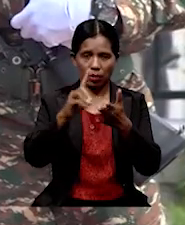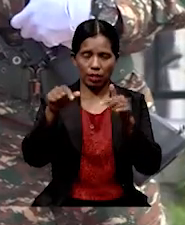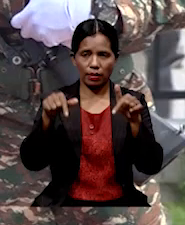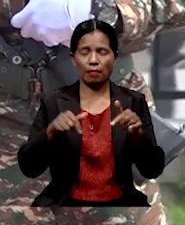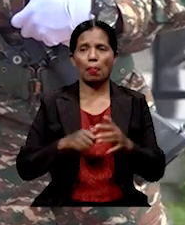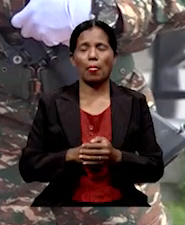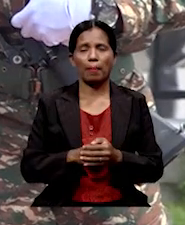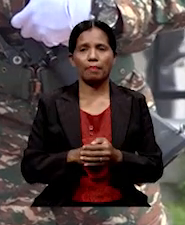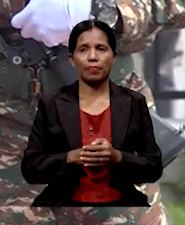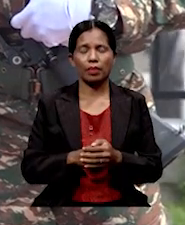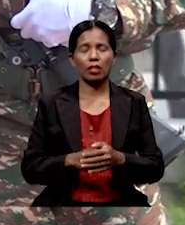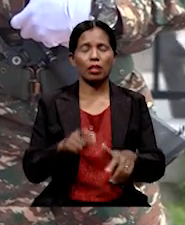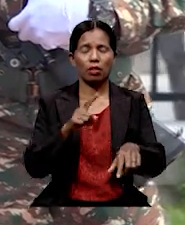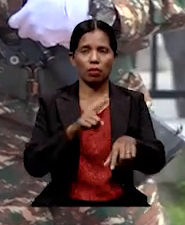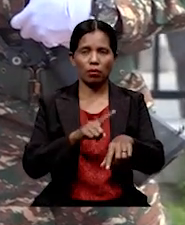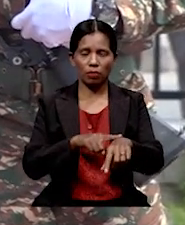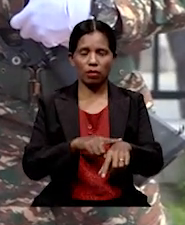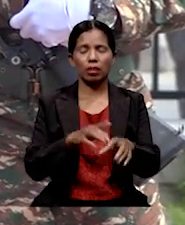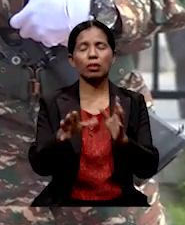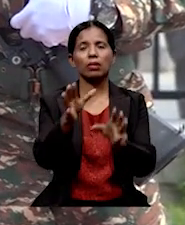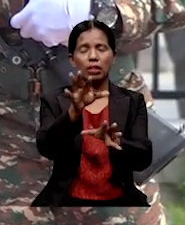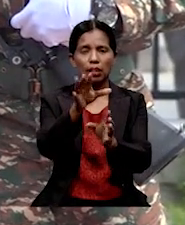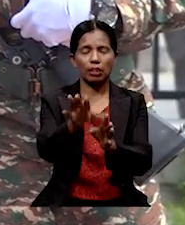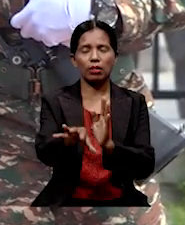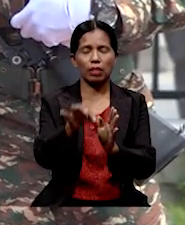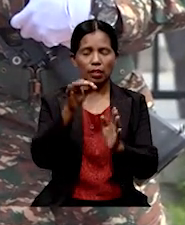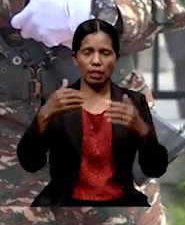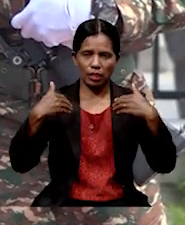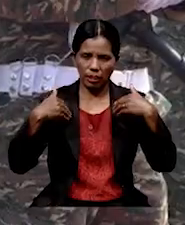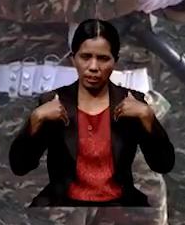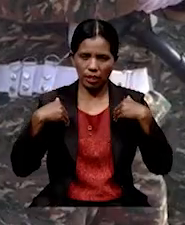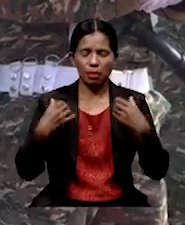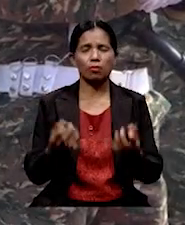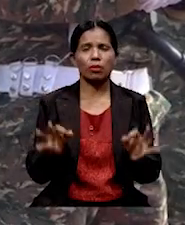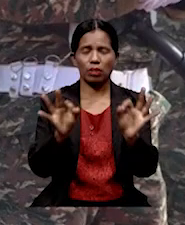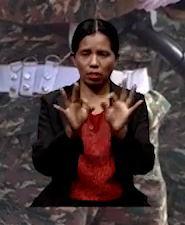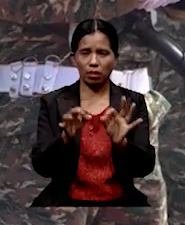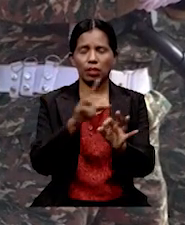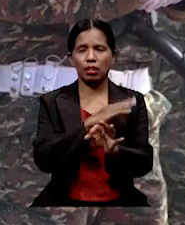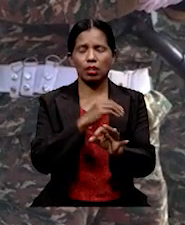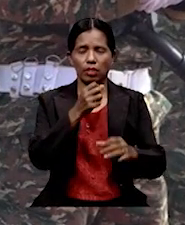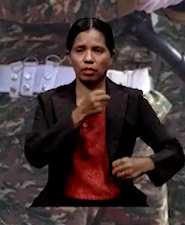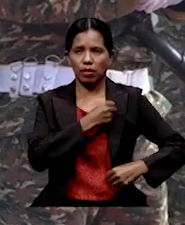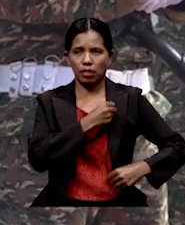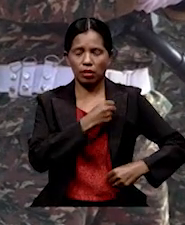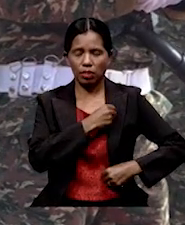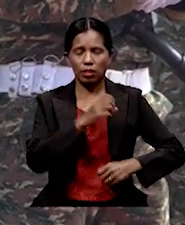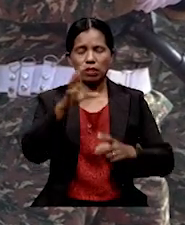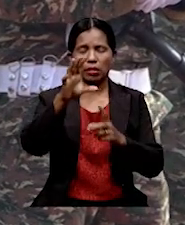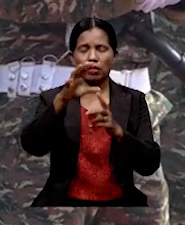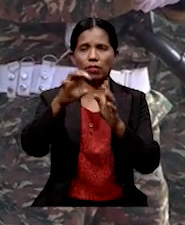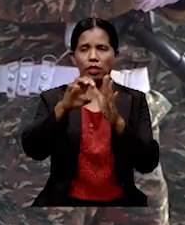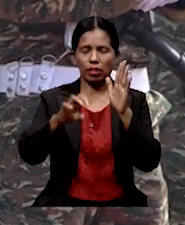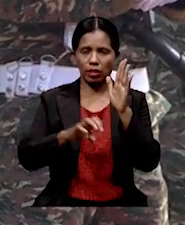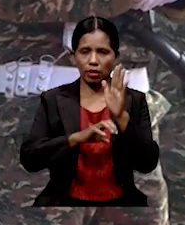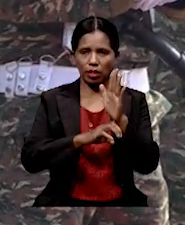ba comandante militar ida, sempre ia significado as tebes, tambane ia força militar ni oin. Chefe Estado fo homenagem